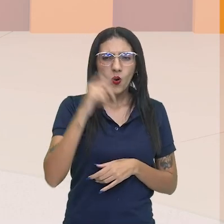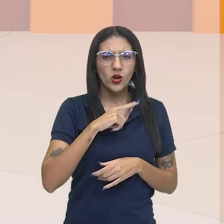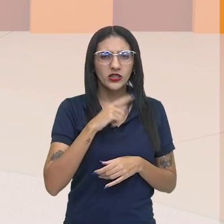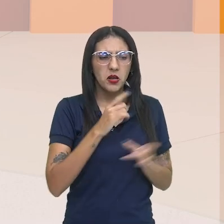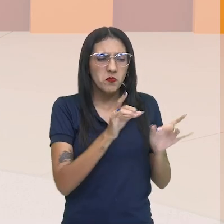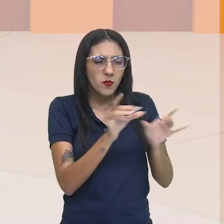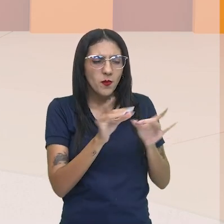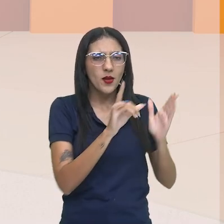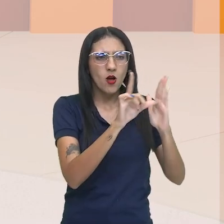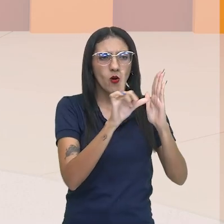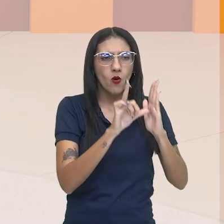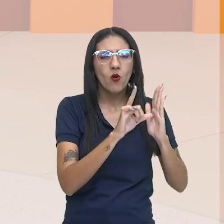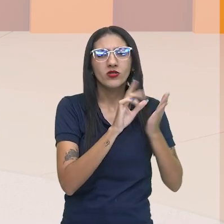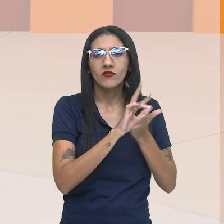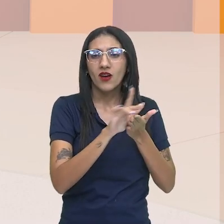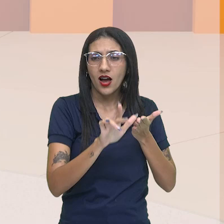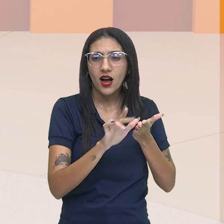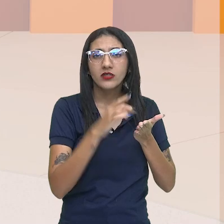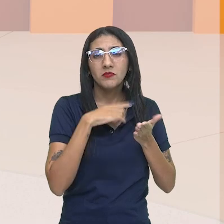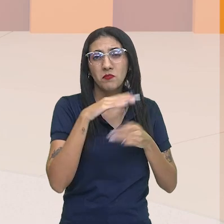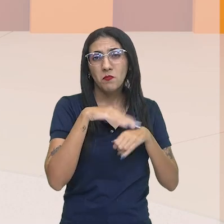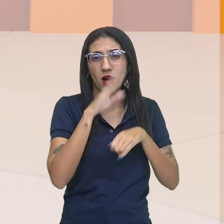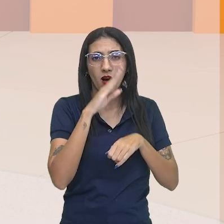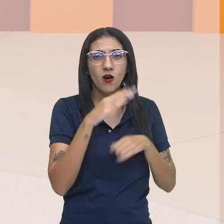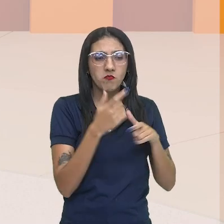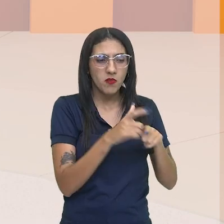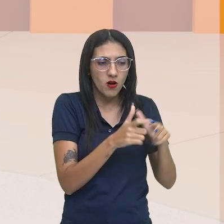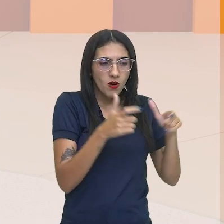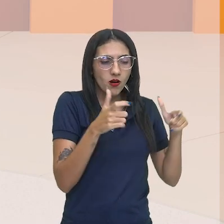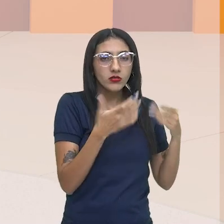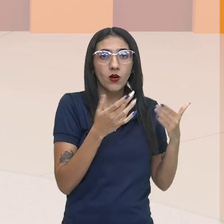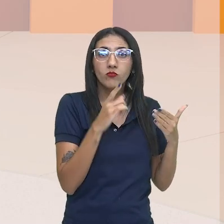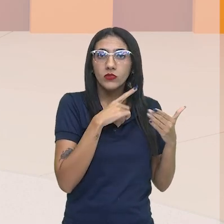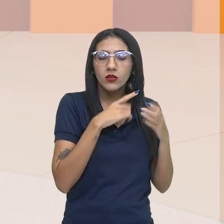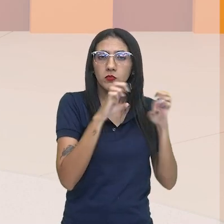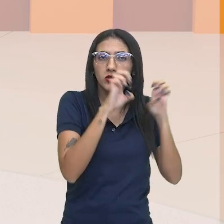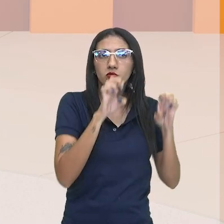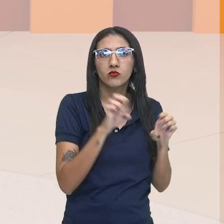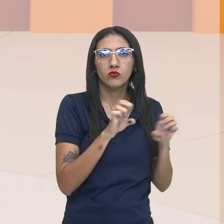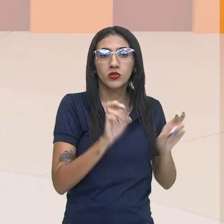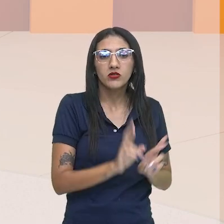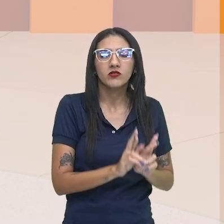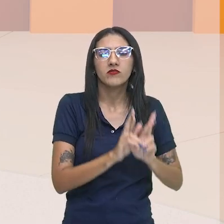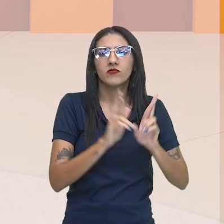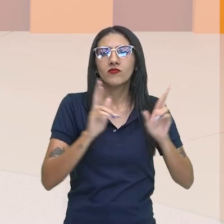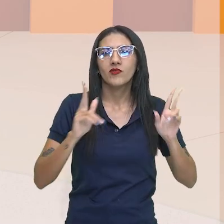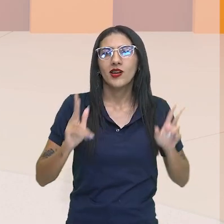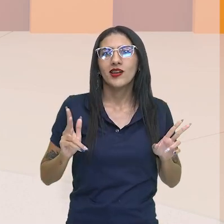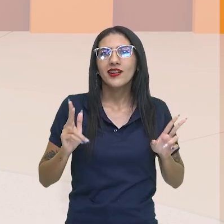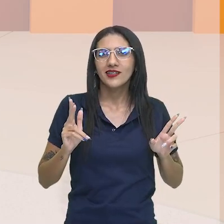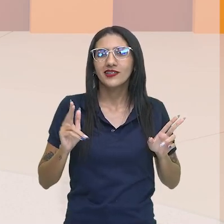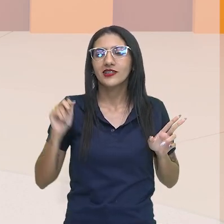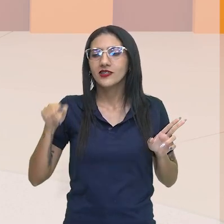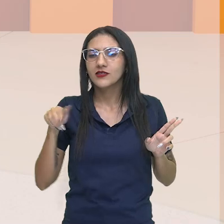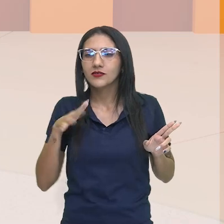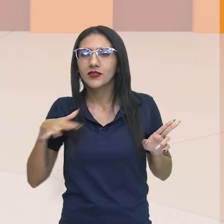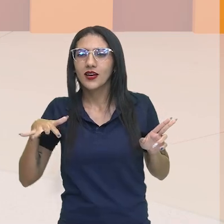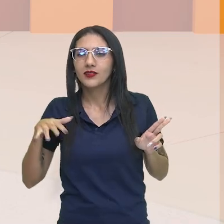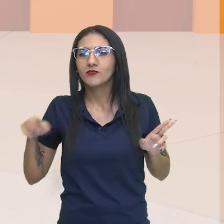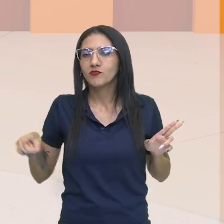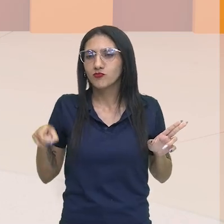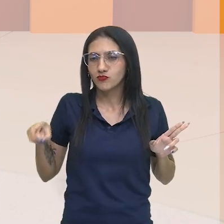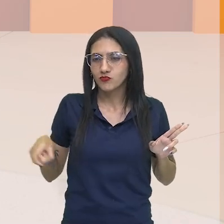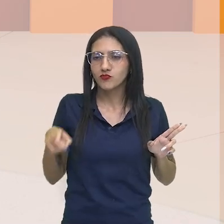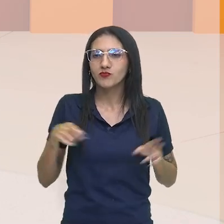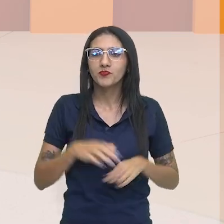de comércio maiores. Né? Então é tudo muito estruturado, né, de maneira diferente do que lá no meio rural. Então só